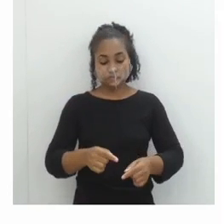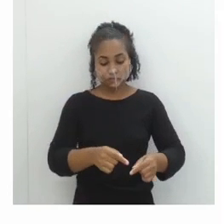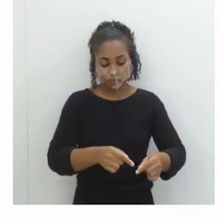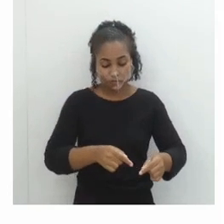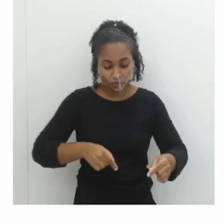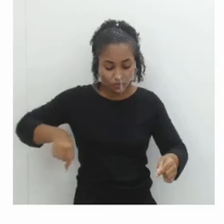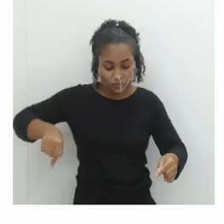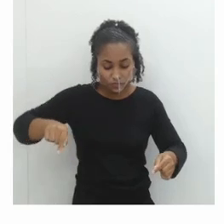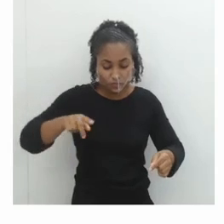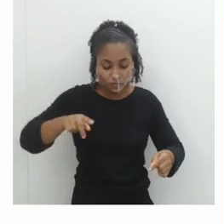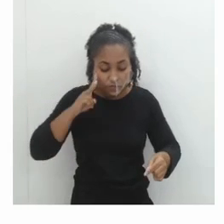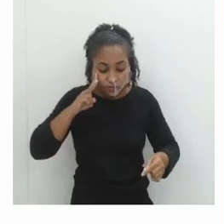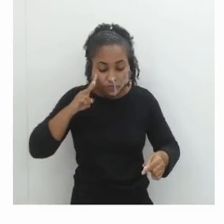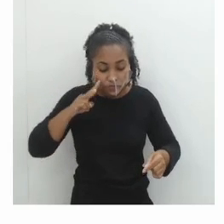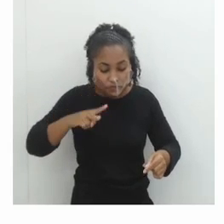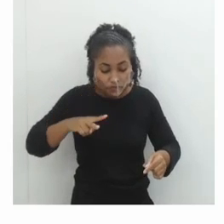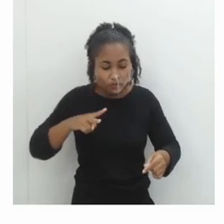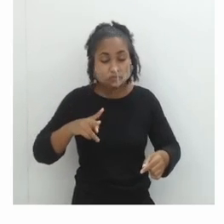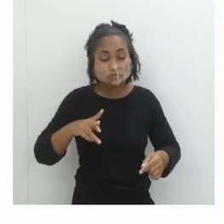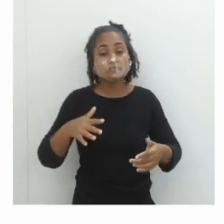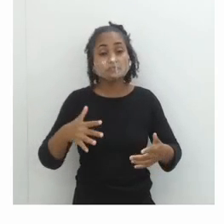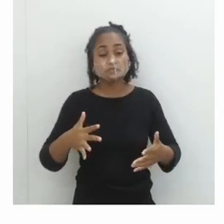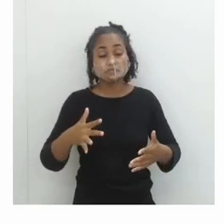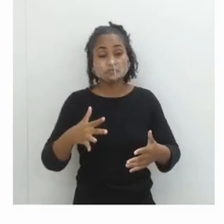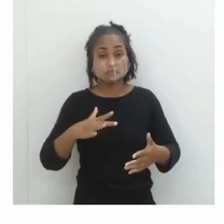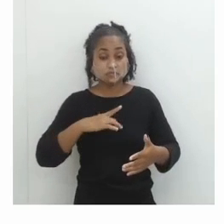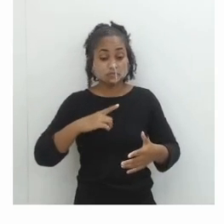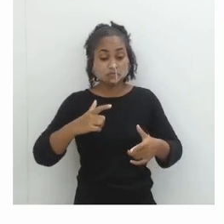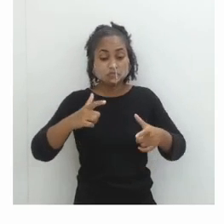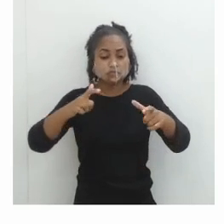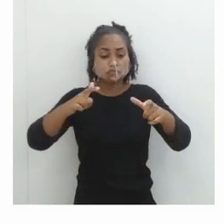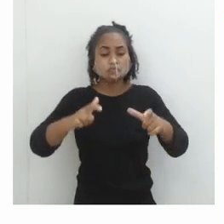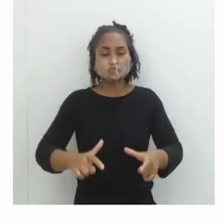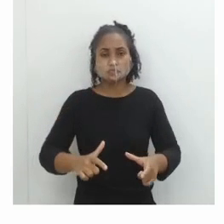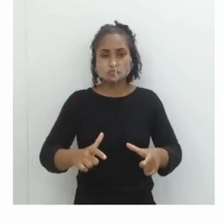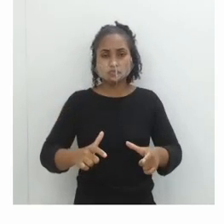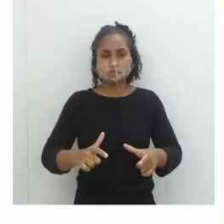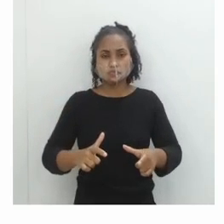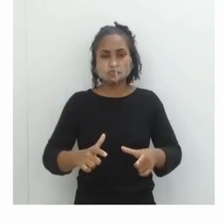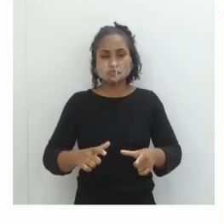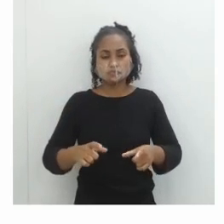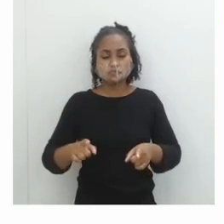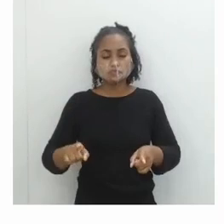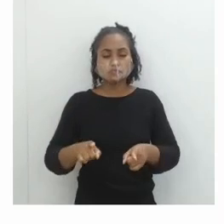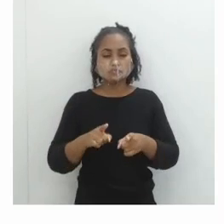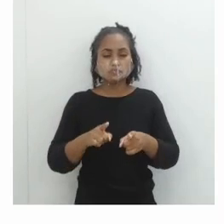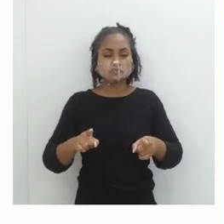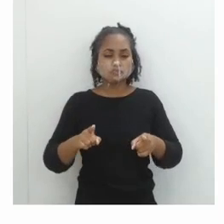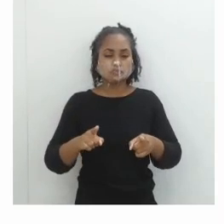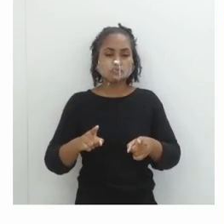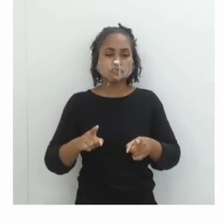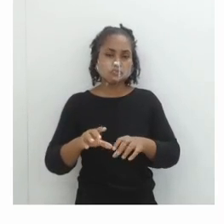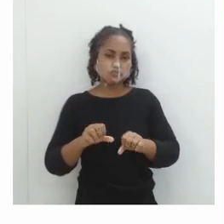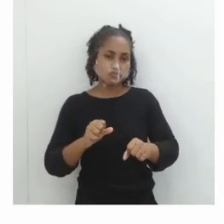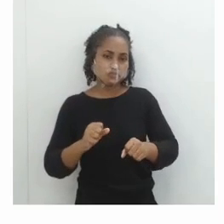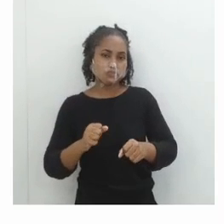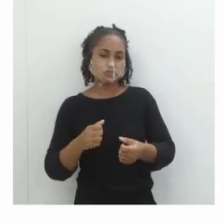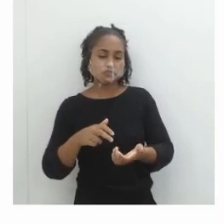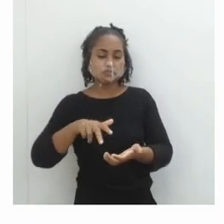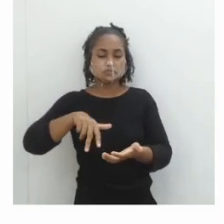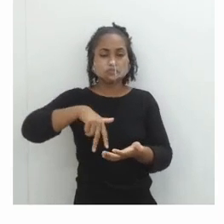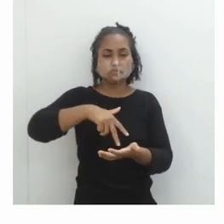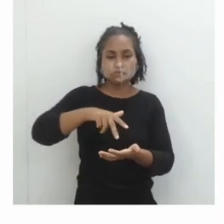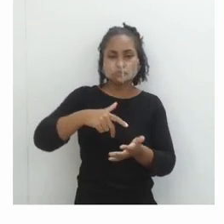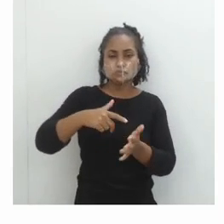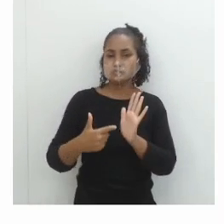aí no meio. Essa orquestra era um espaço para o coro circular, formados pelos dançarinos e por